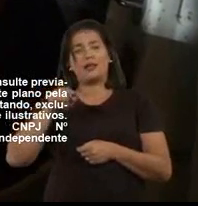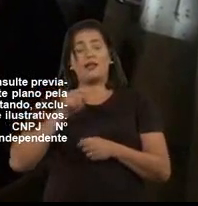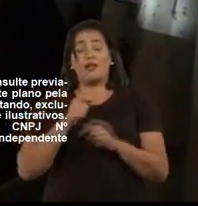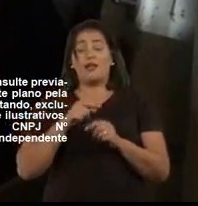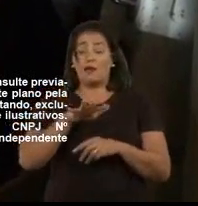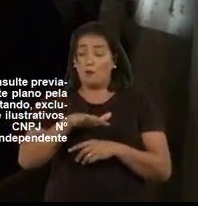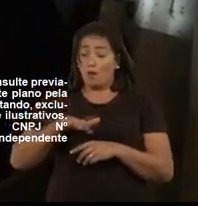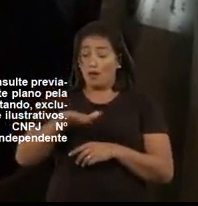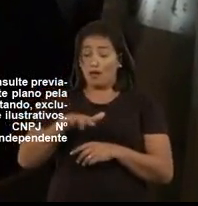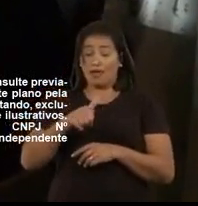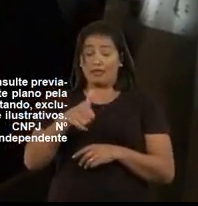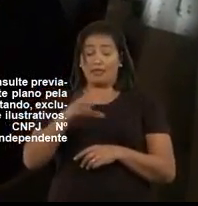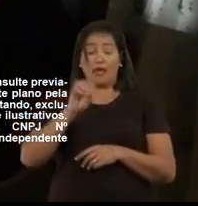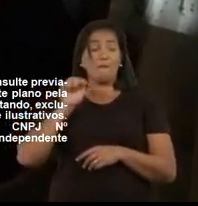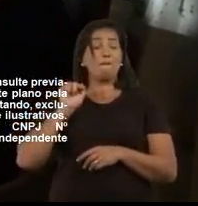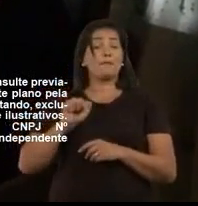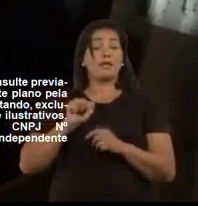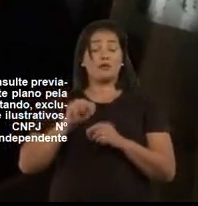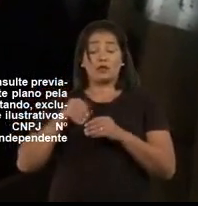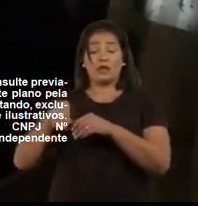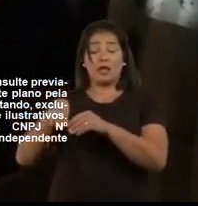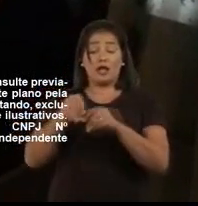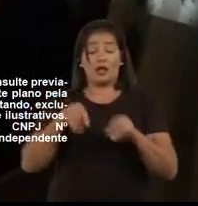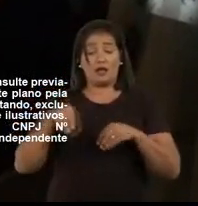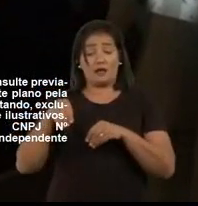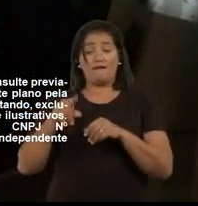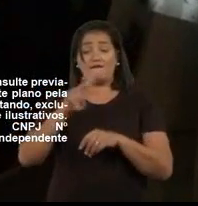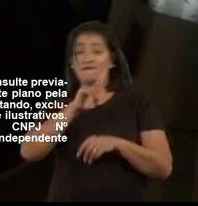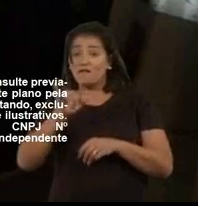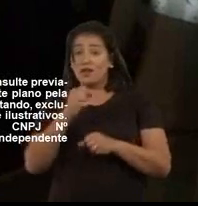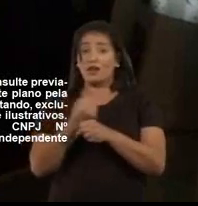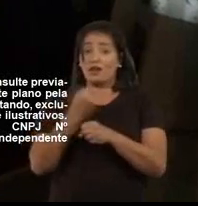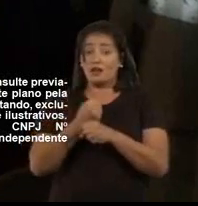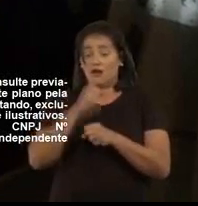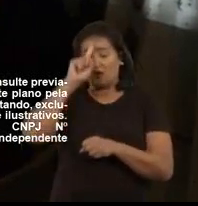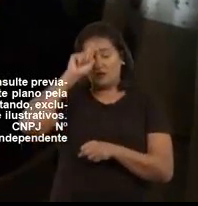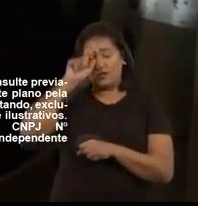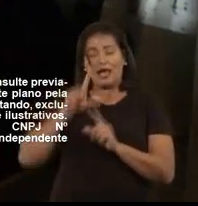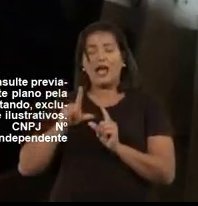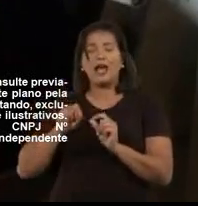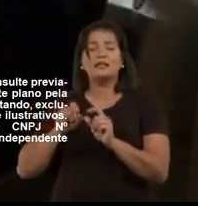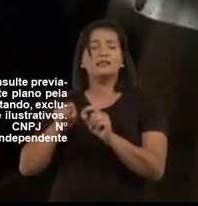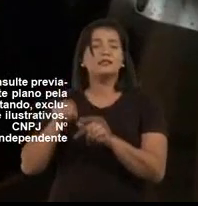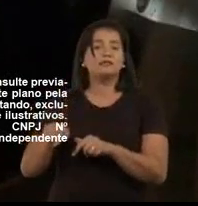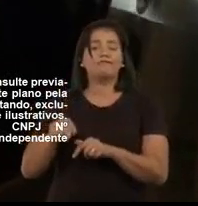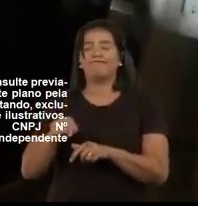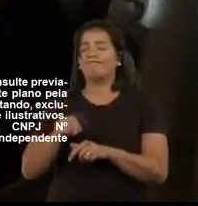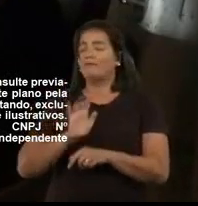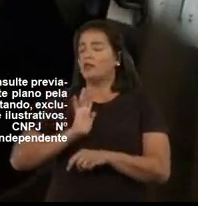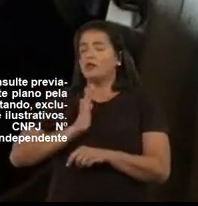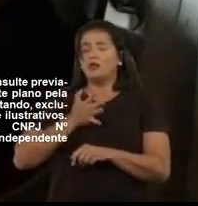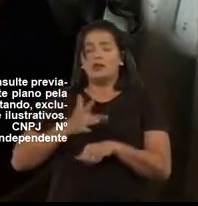que vão ser construído um hospital do câncer em hospital né dessa maldita doença para